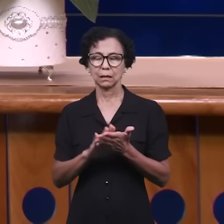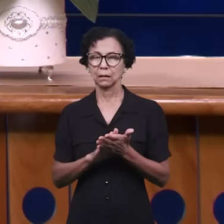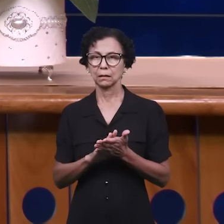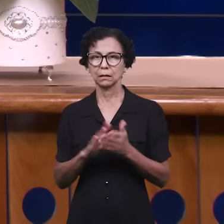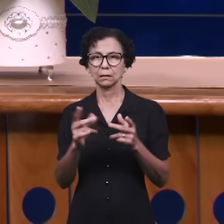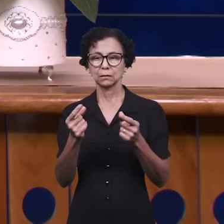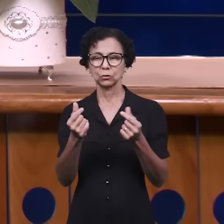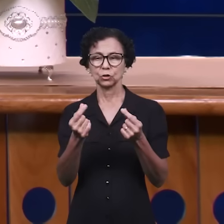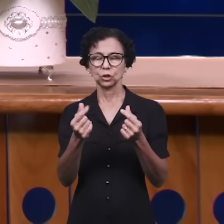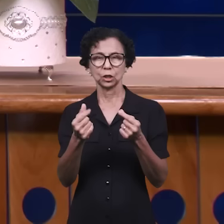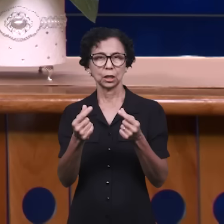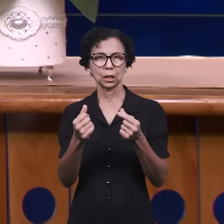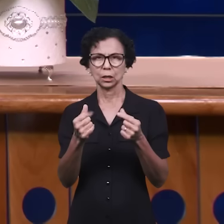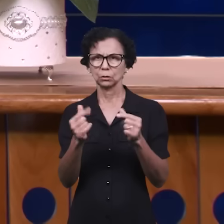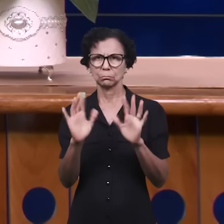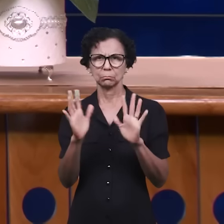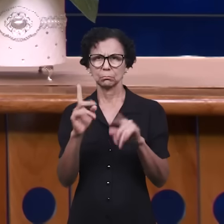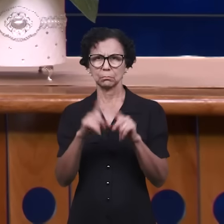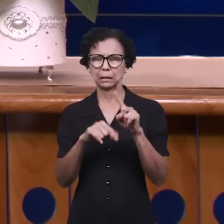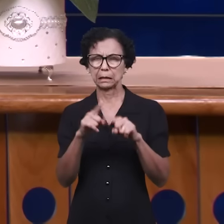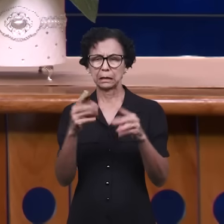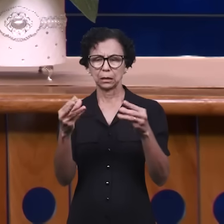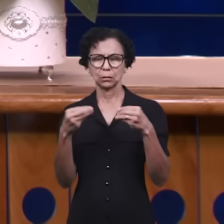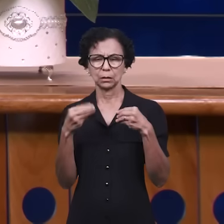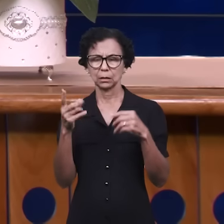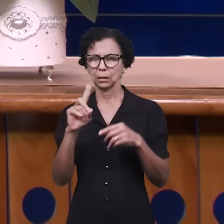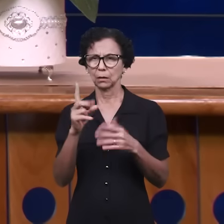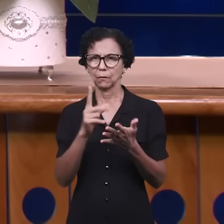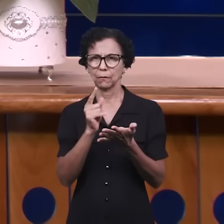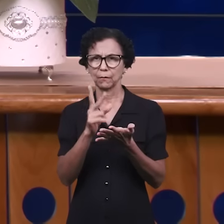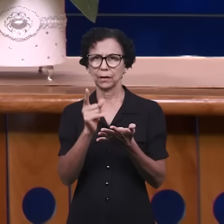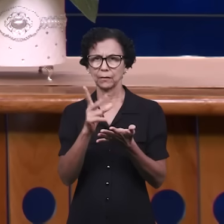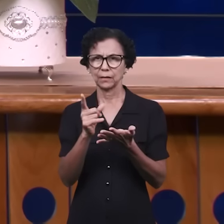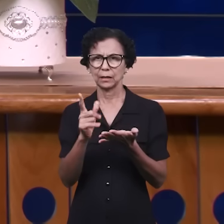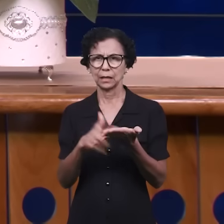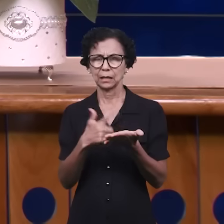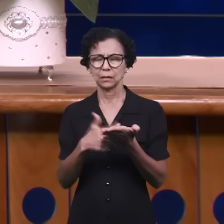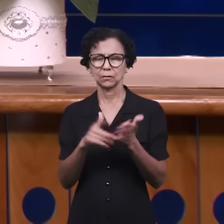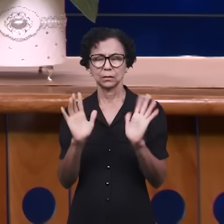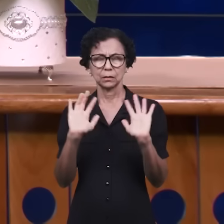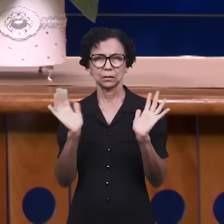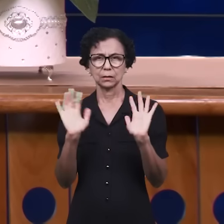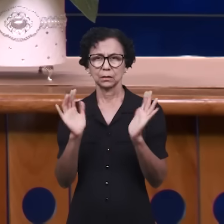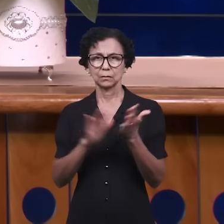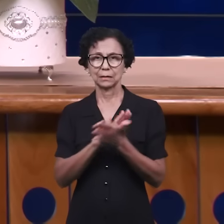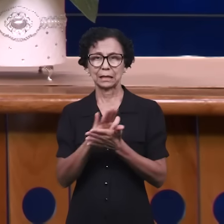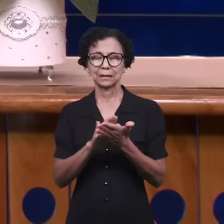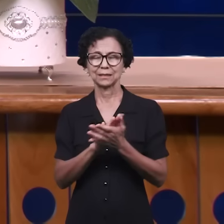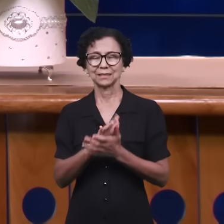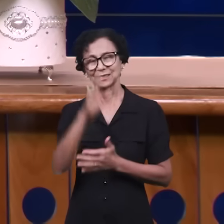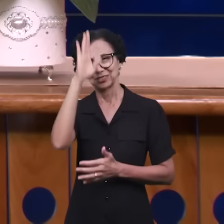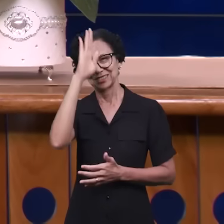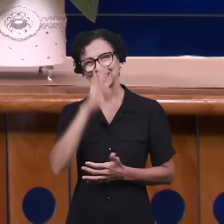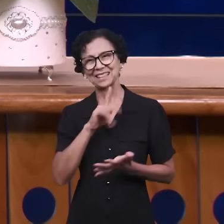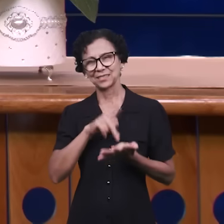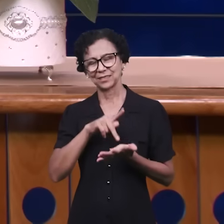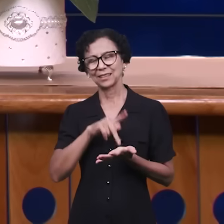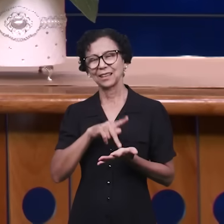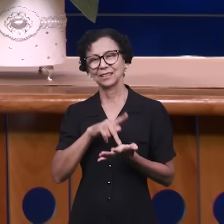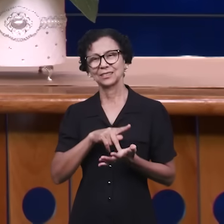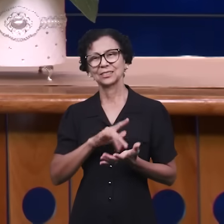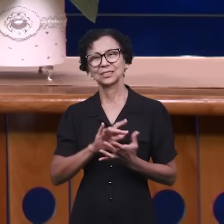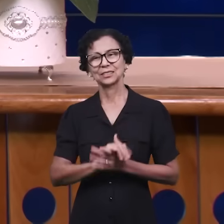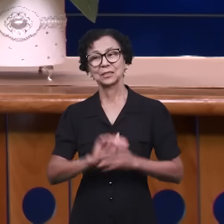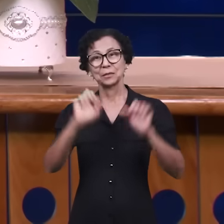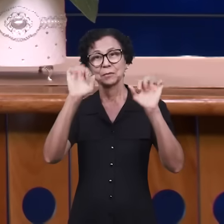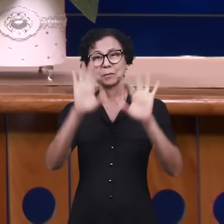nem oferta, nem contribuição, e nem vamos tentar vender nada, nem livro, nem nada para você. É de graça mesmo. Lance mão desse recurso que é